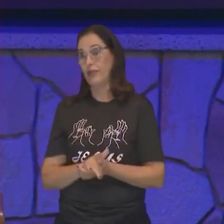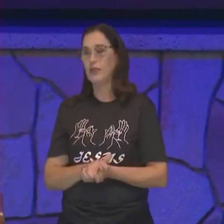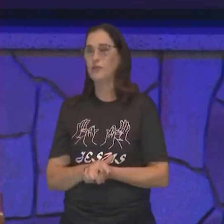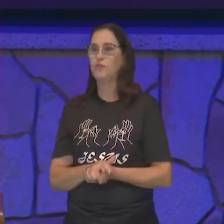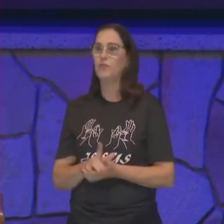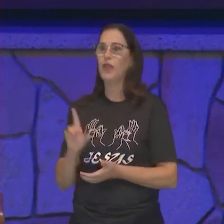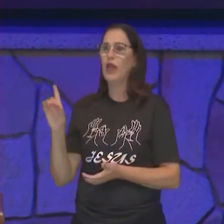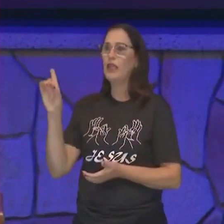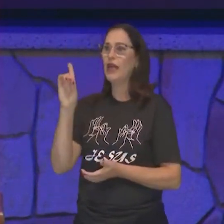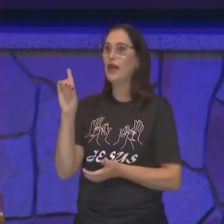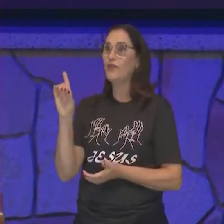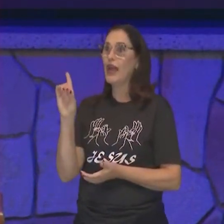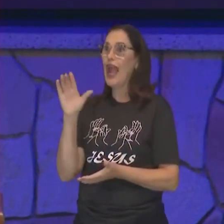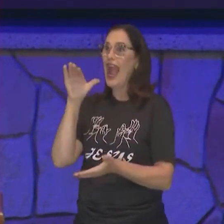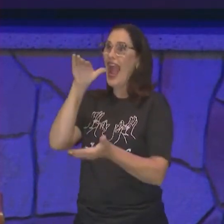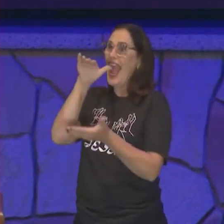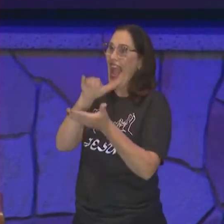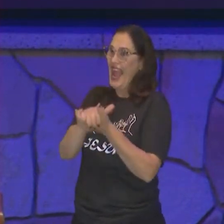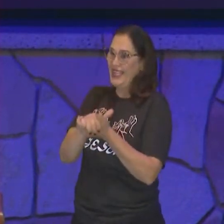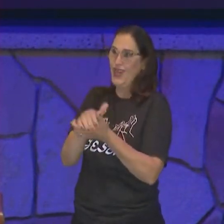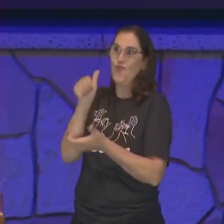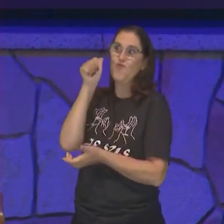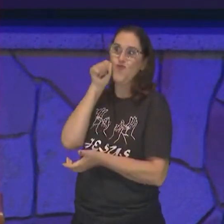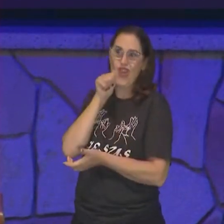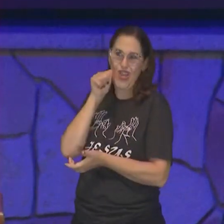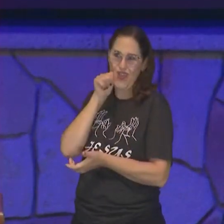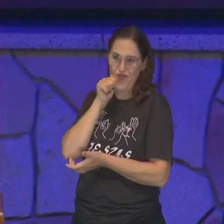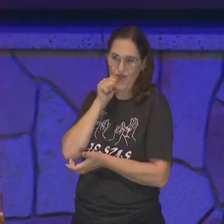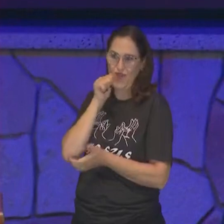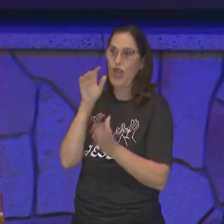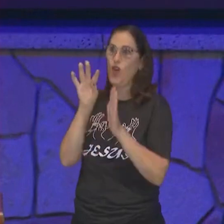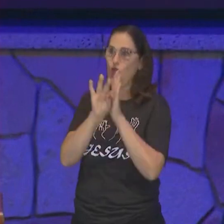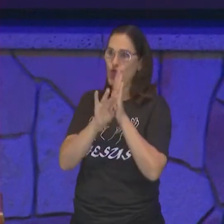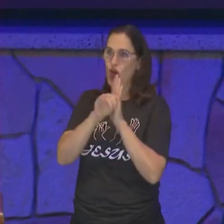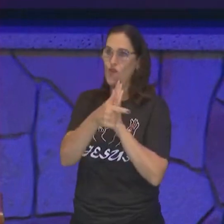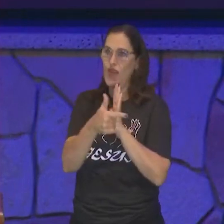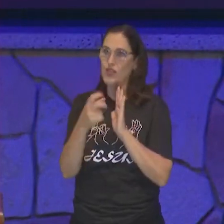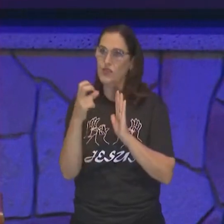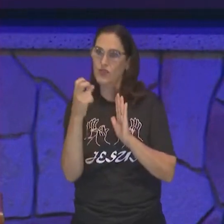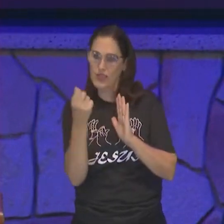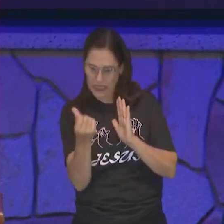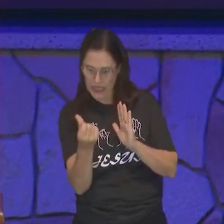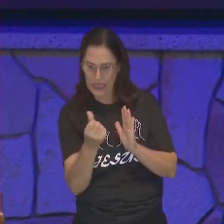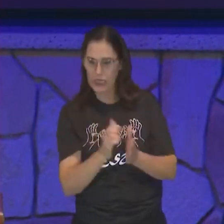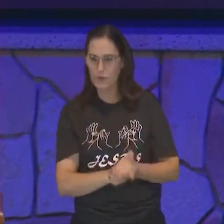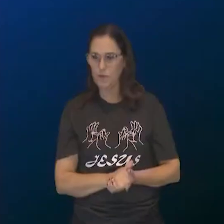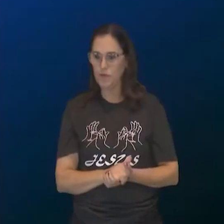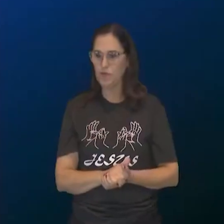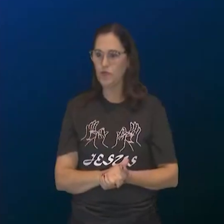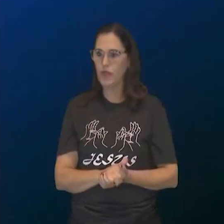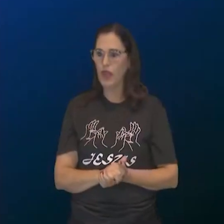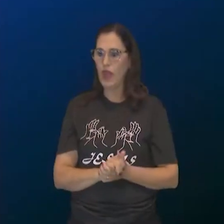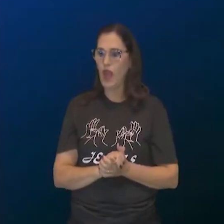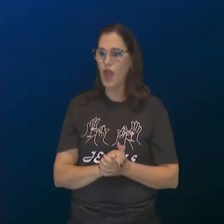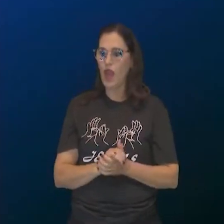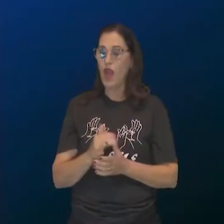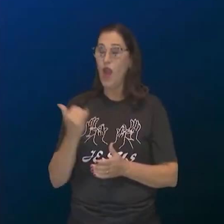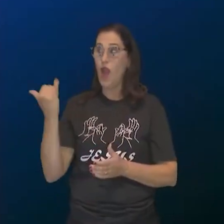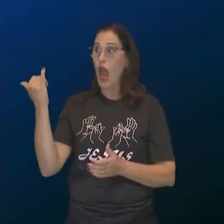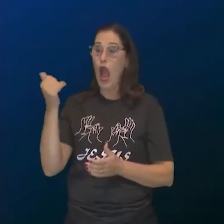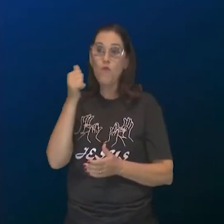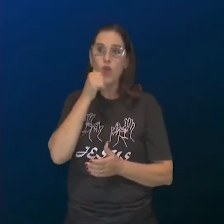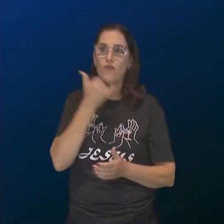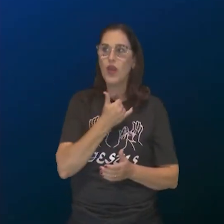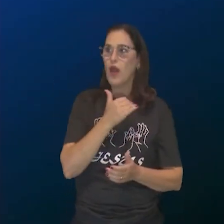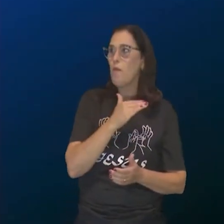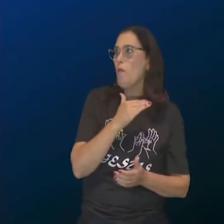Davi se casa com Batseba. Diz o texto, verso 26, que ouvindo, pois, a mulher de Urias que o seu